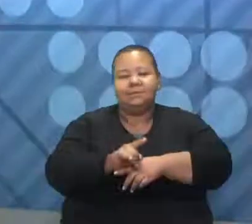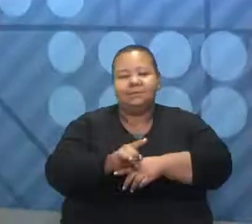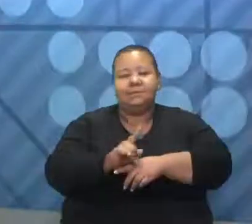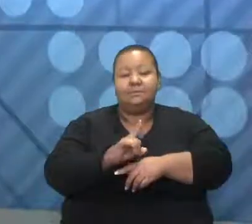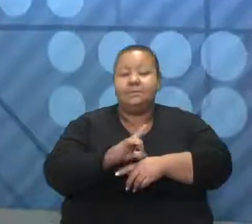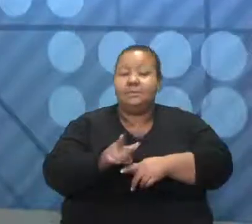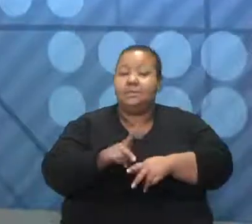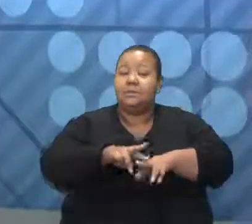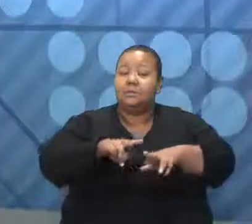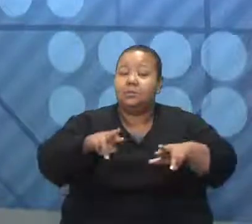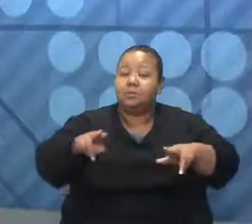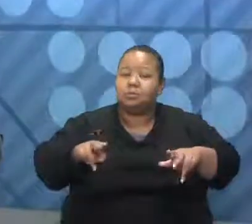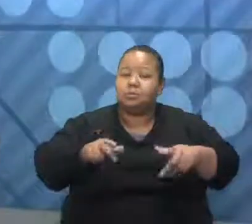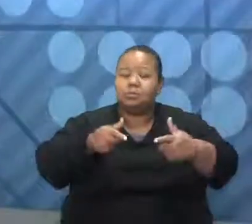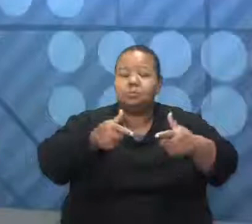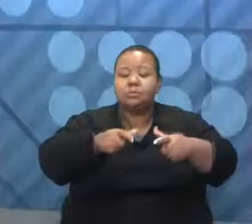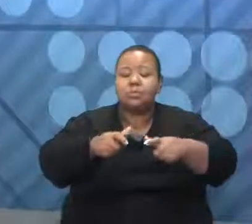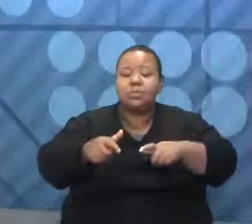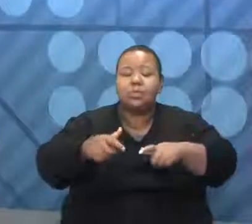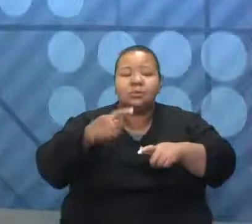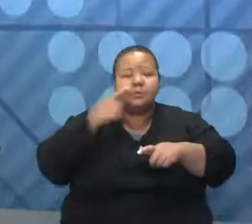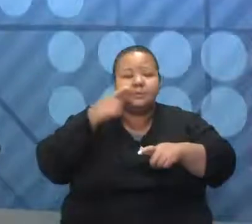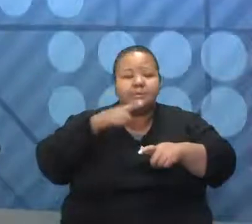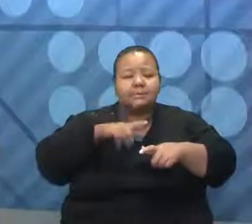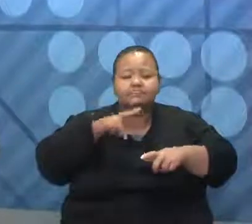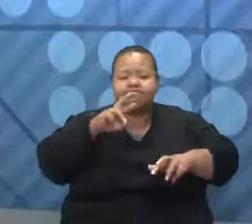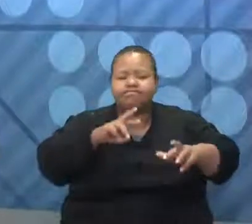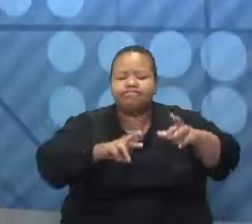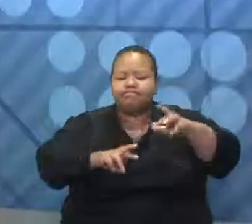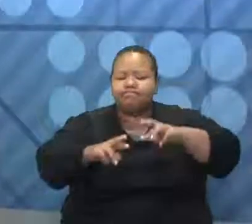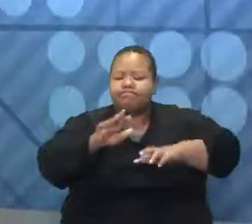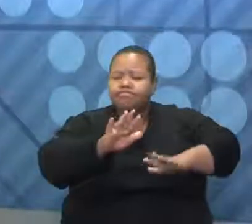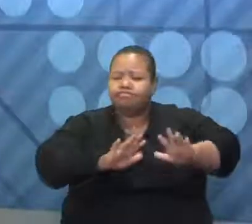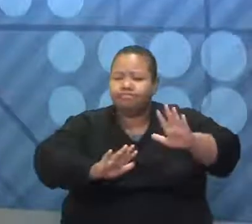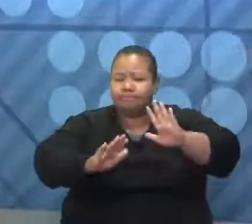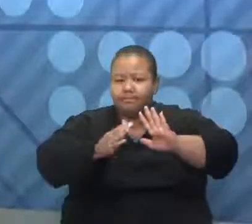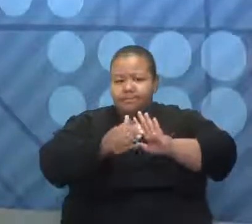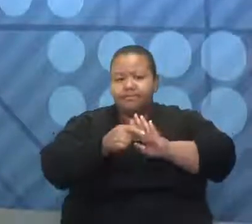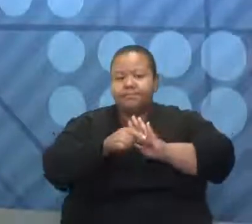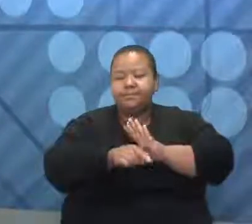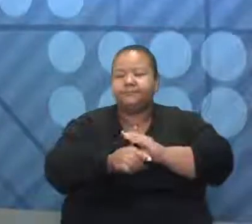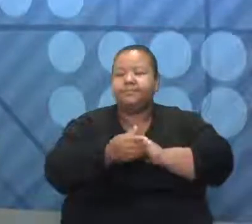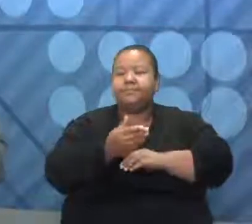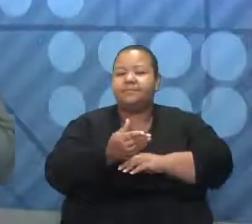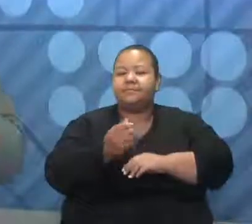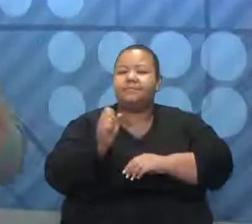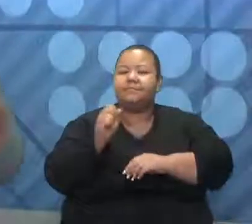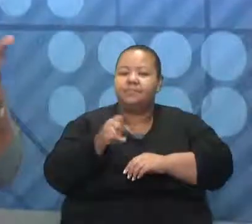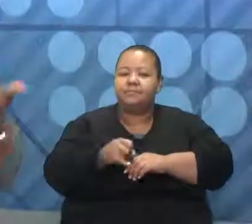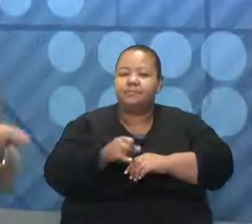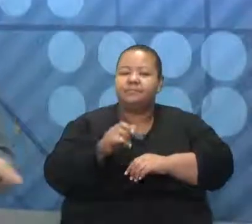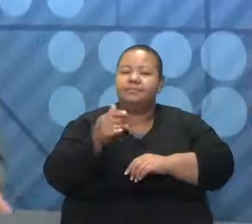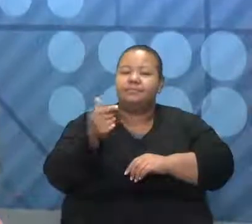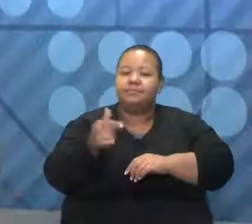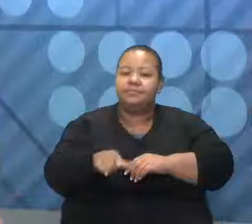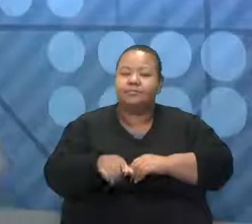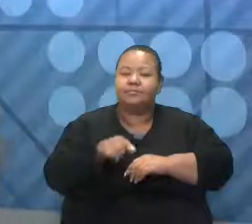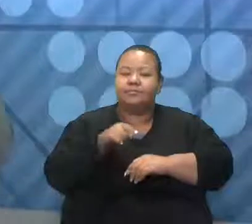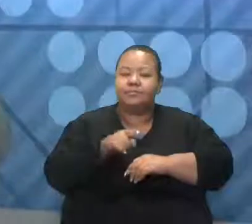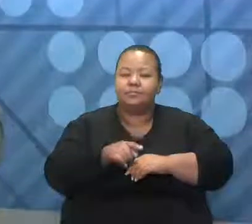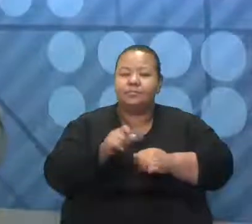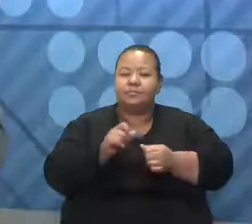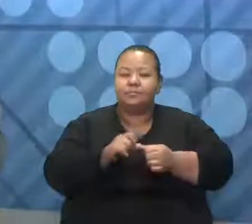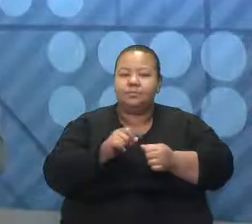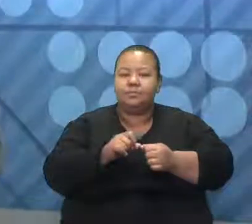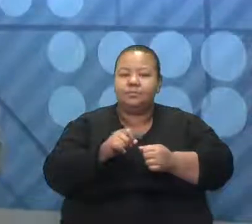Tem diversos gargalos, diversos entraves que tem que ser considerado. E a partir daí, sim, você consegue tomar ações